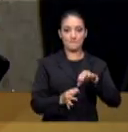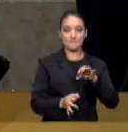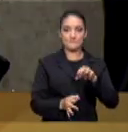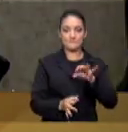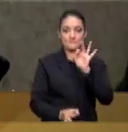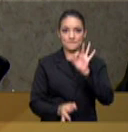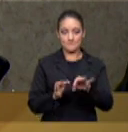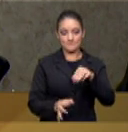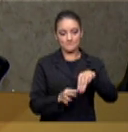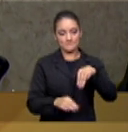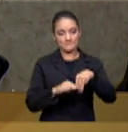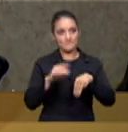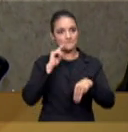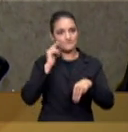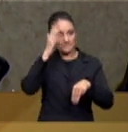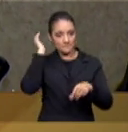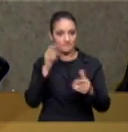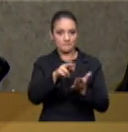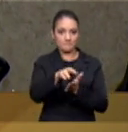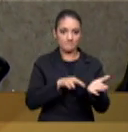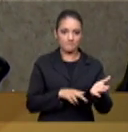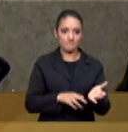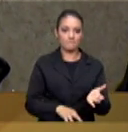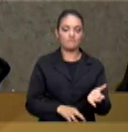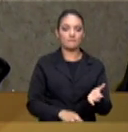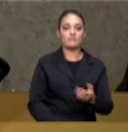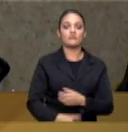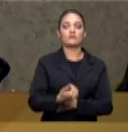Aurélio. Ação civil originária